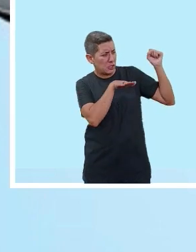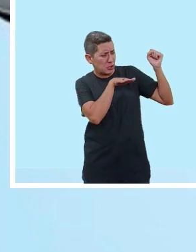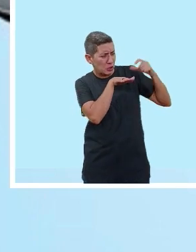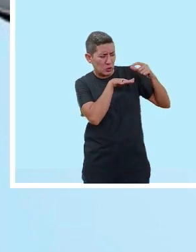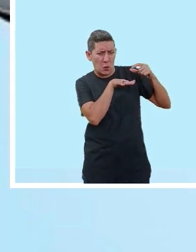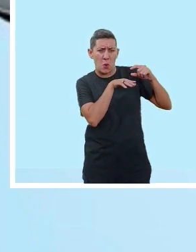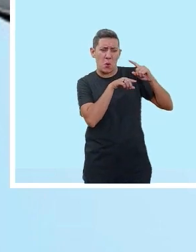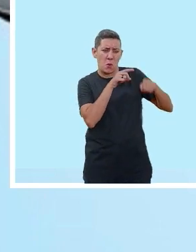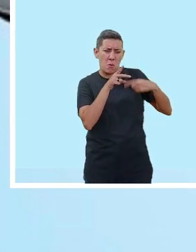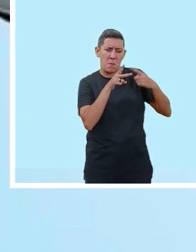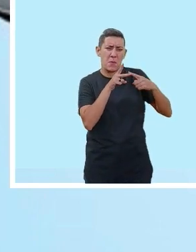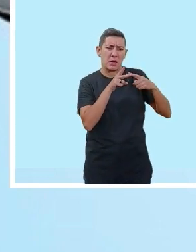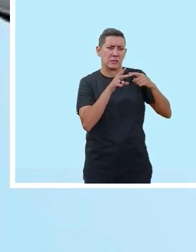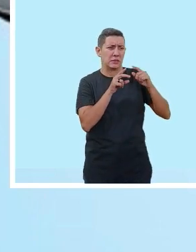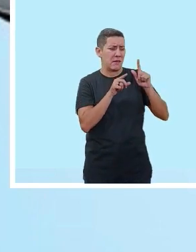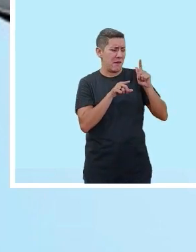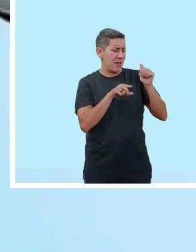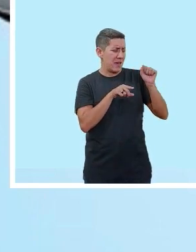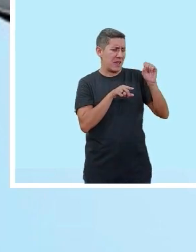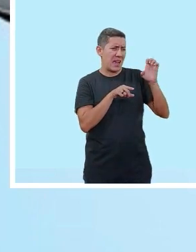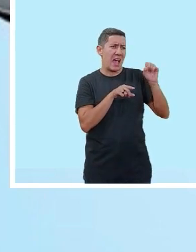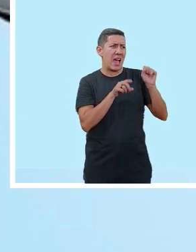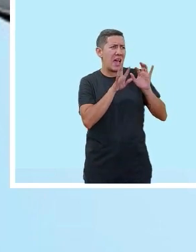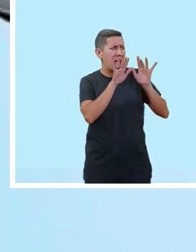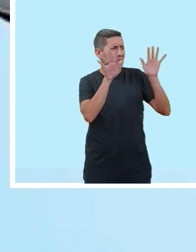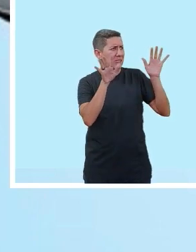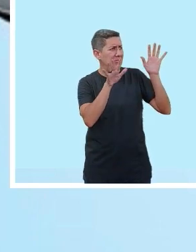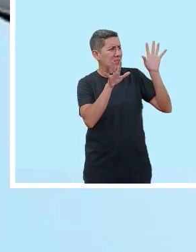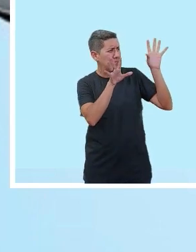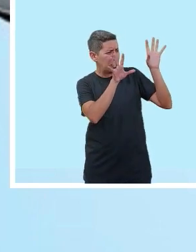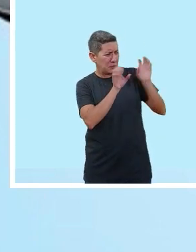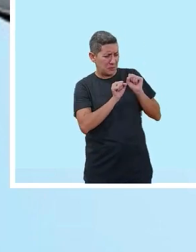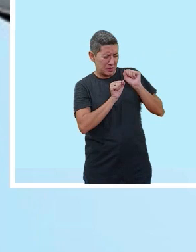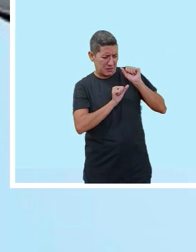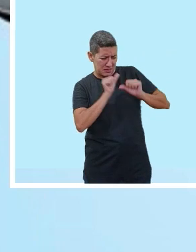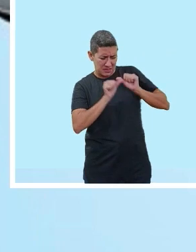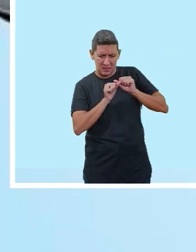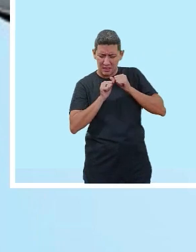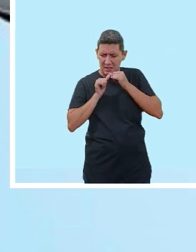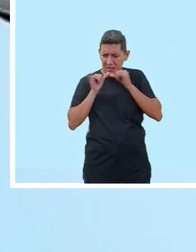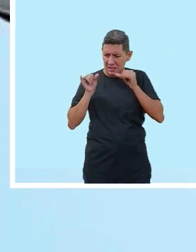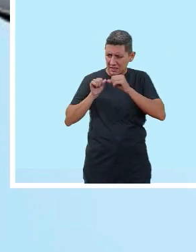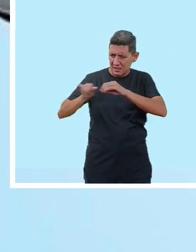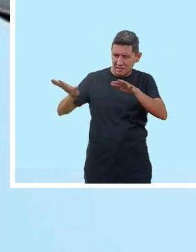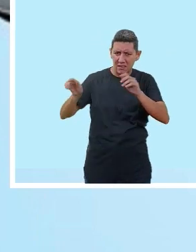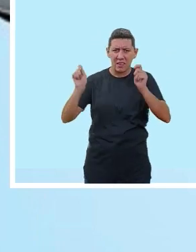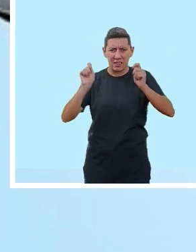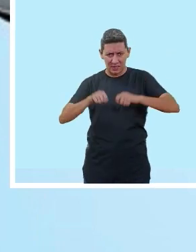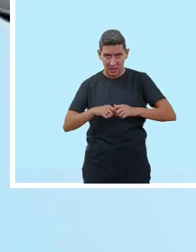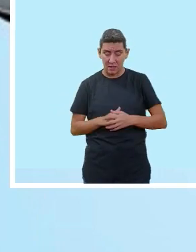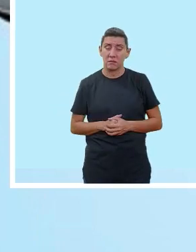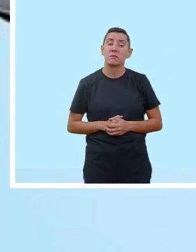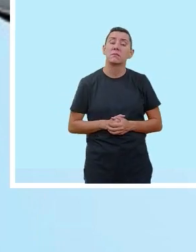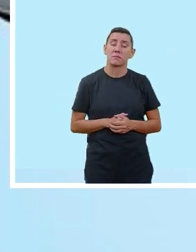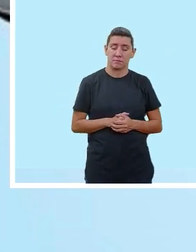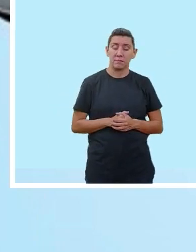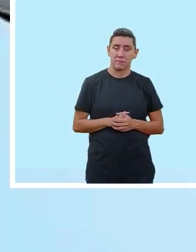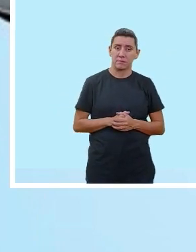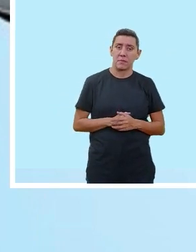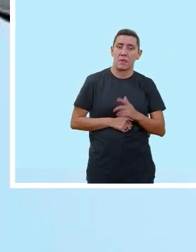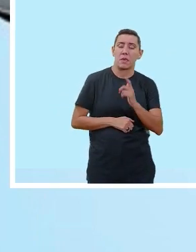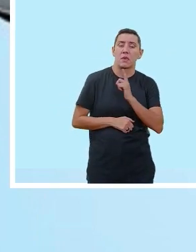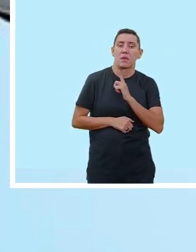a eólica, né? Essa geração de energia ela tem uma característica porque muitas vezes ela